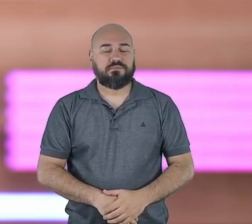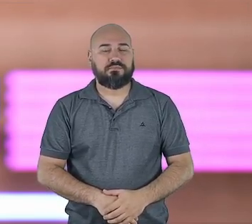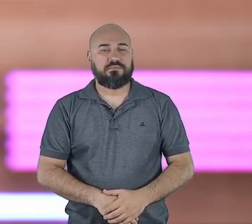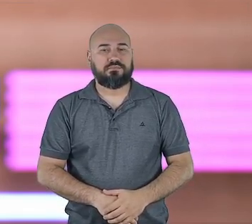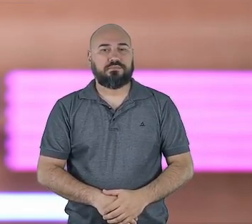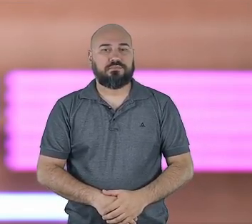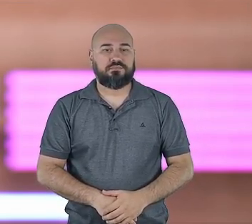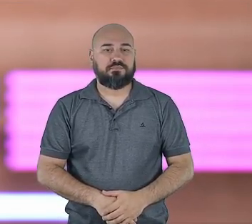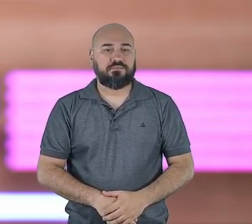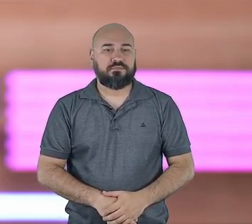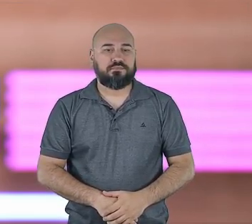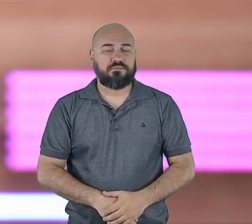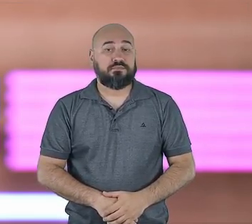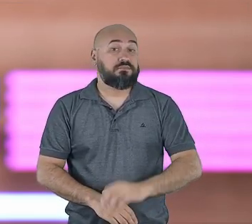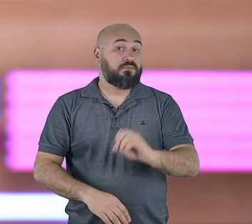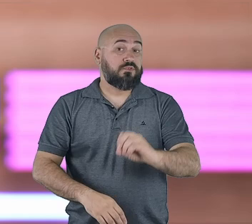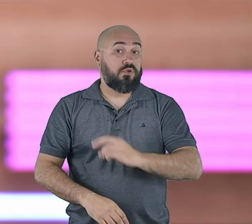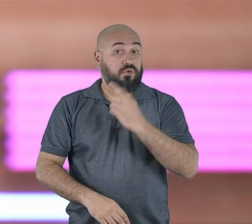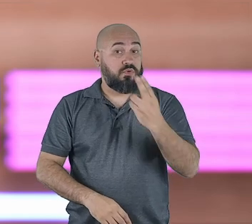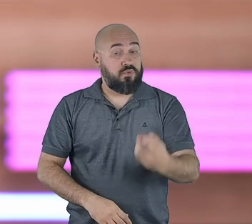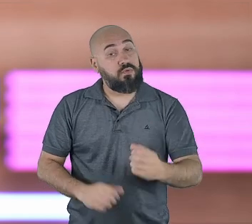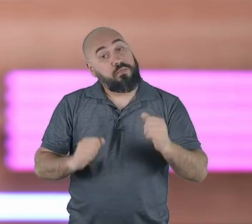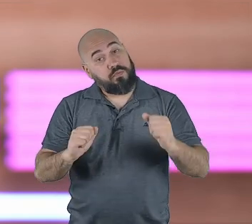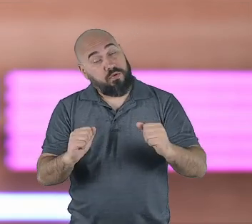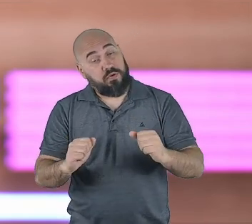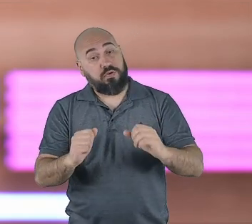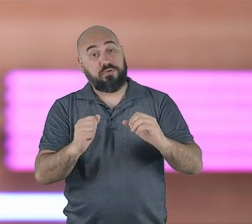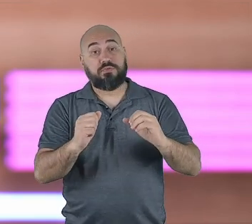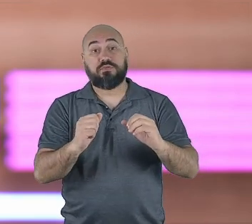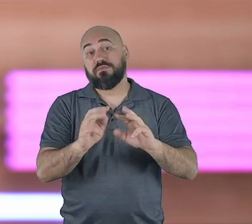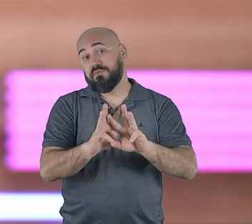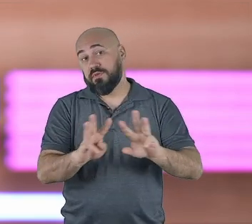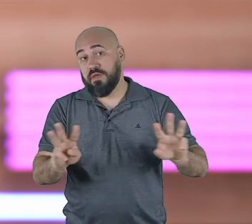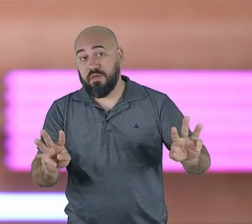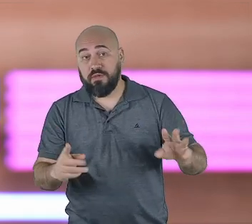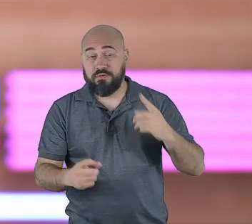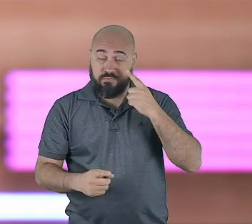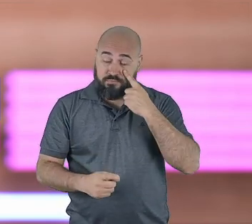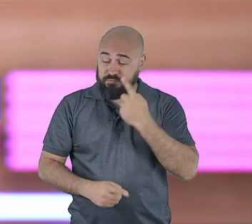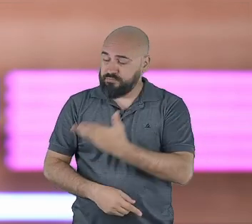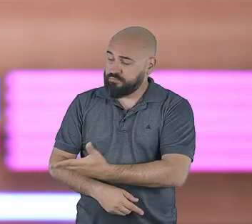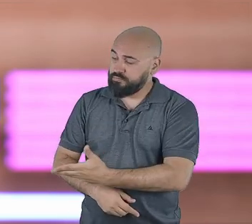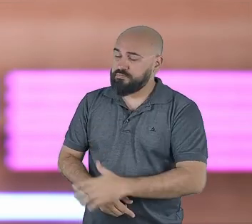98244 0077. Ou você pode ir para o nosso site